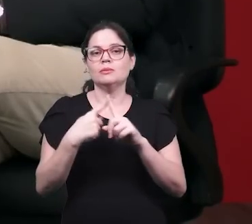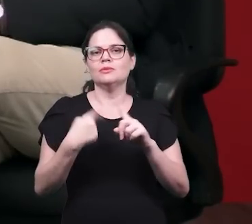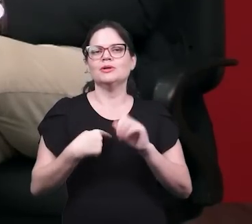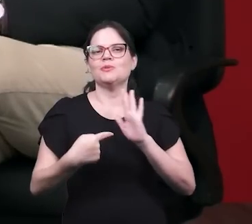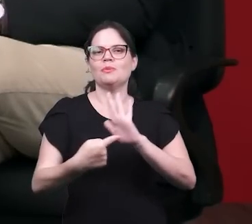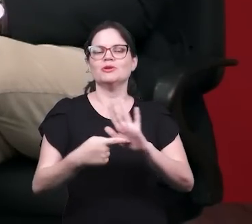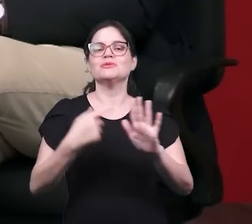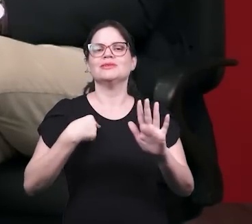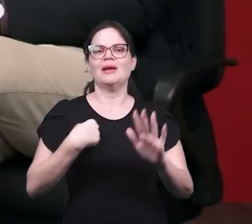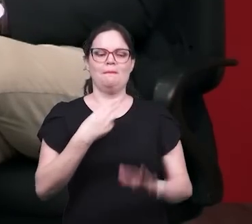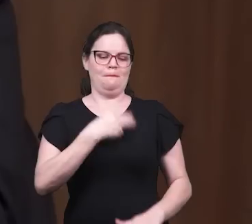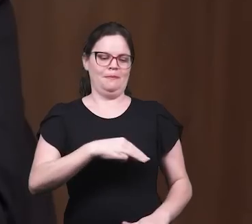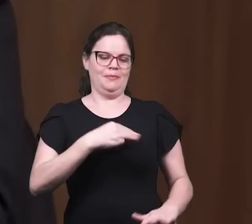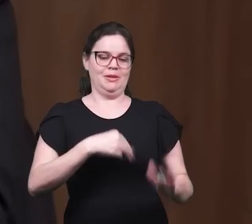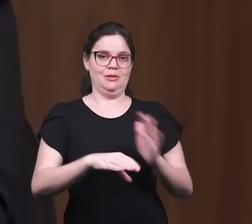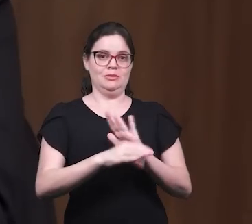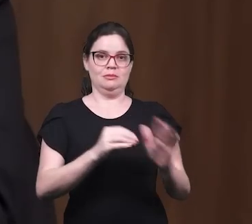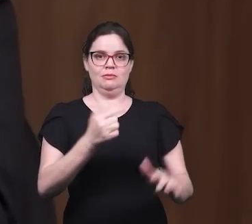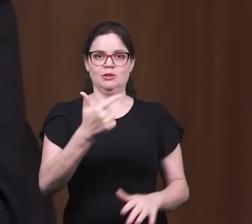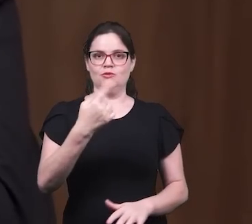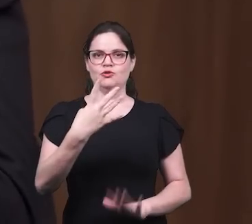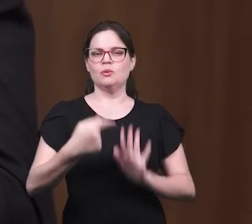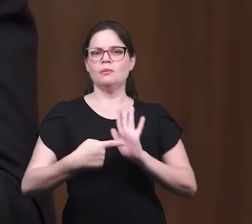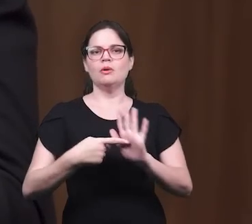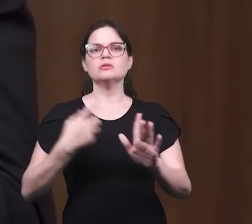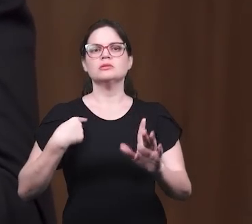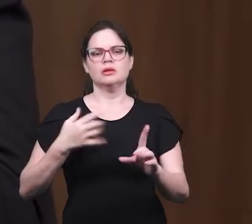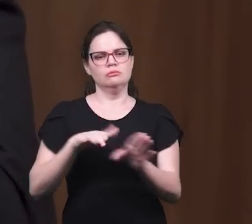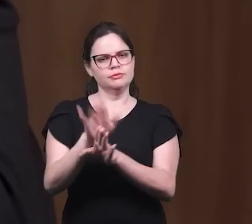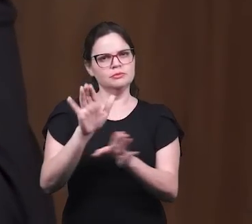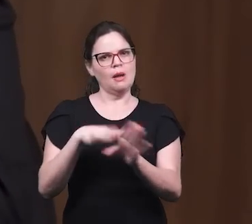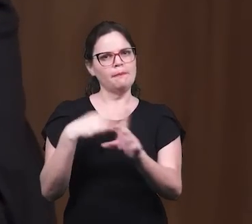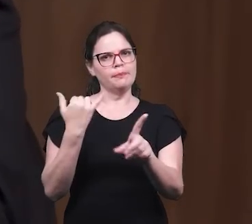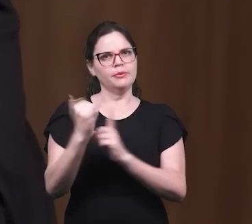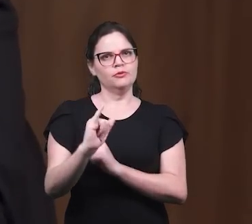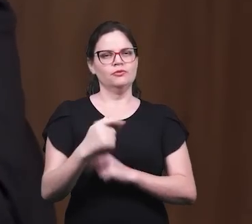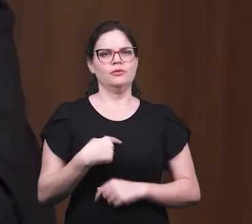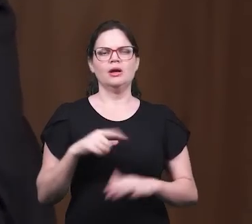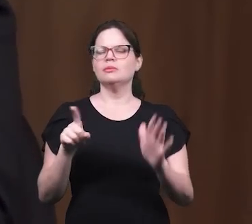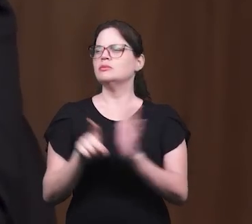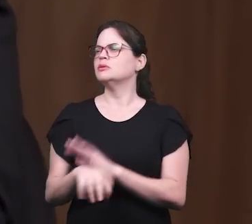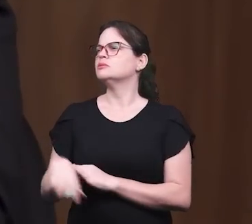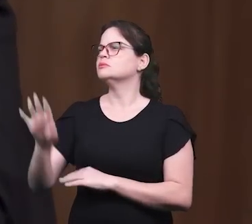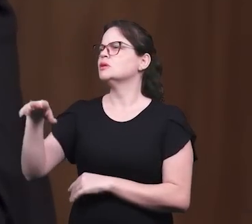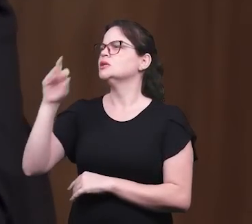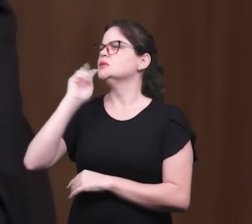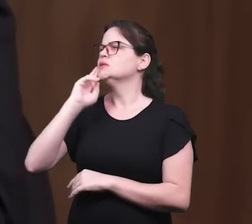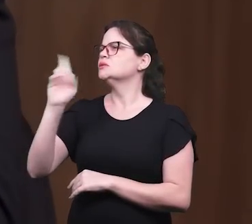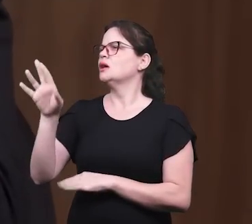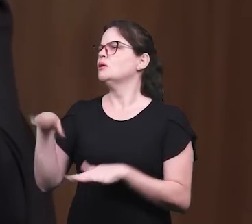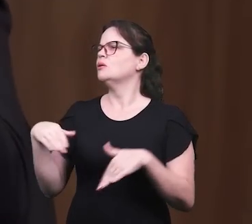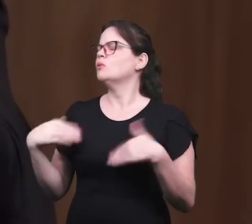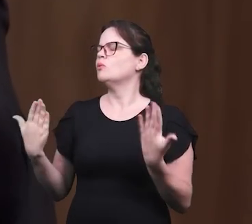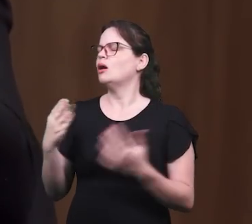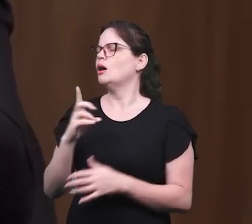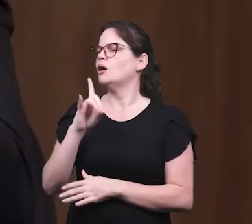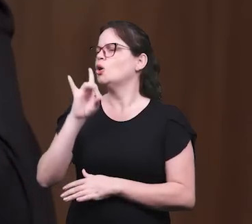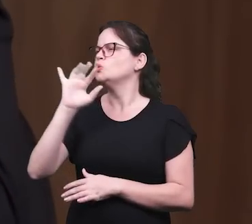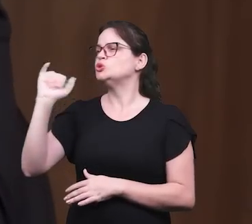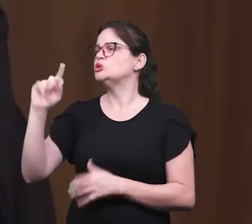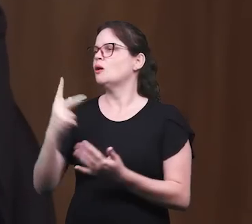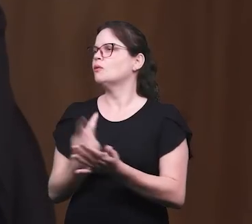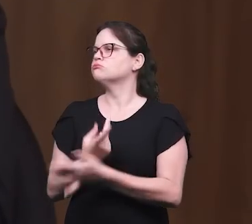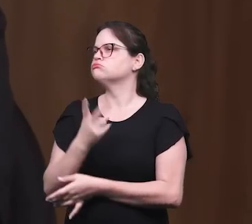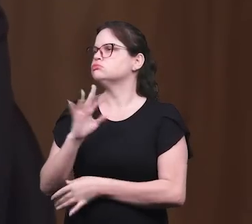capítulo 24, sermão profético. Senhor, quando há de ser essas coisas? Quais são os sinais da